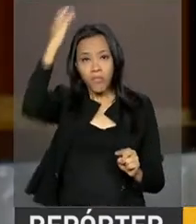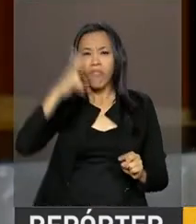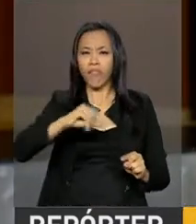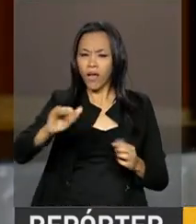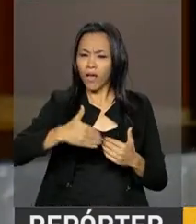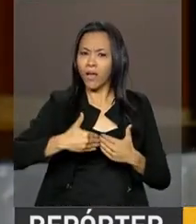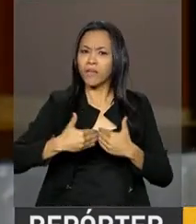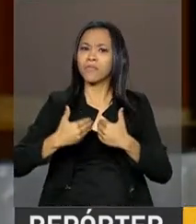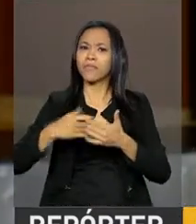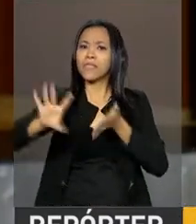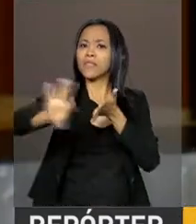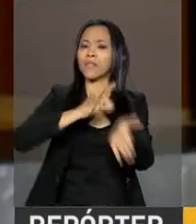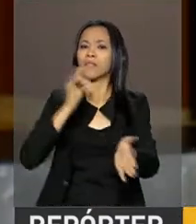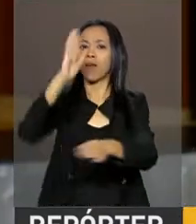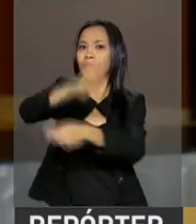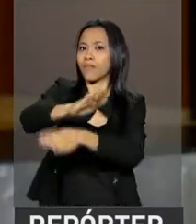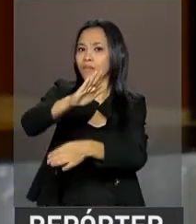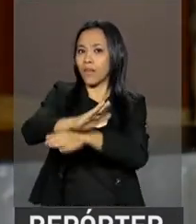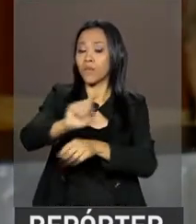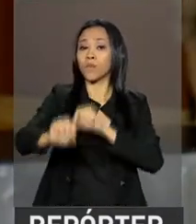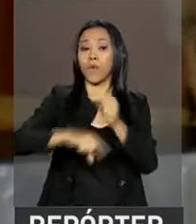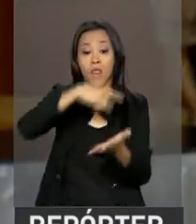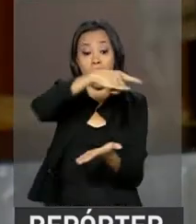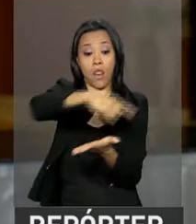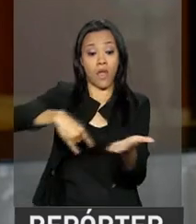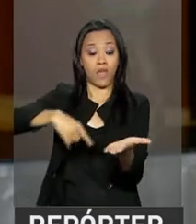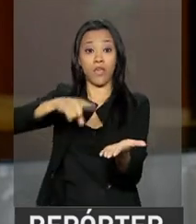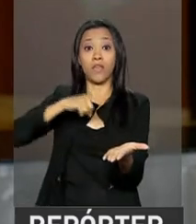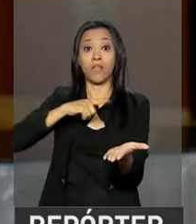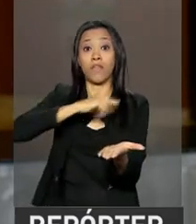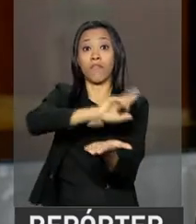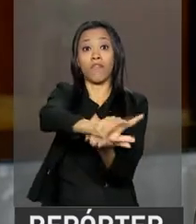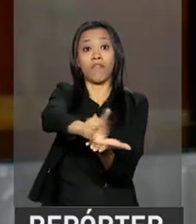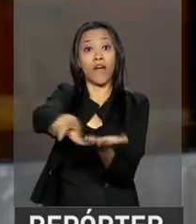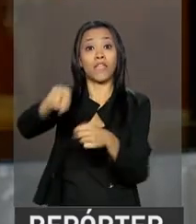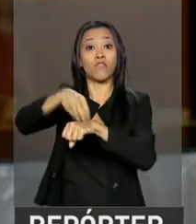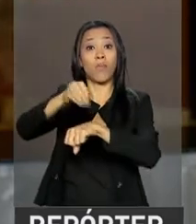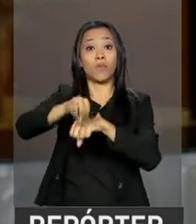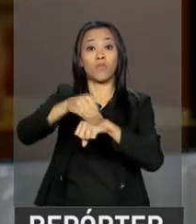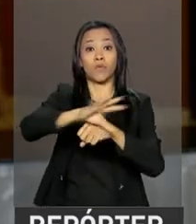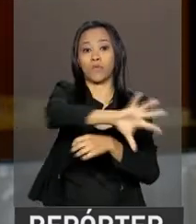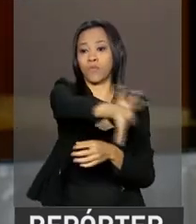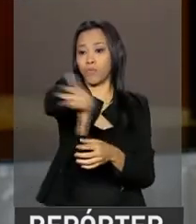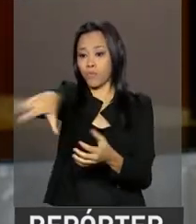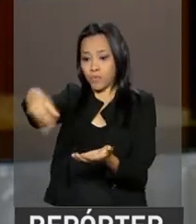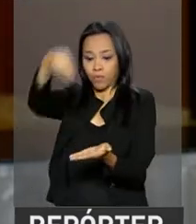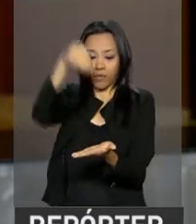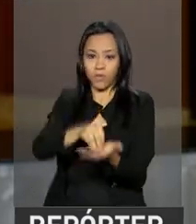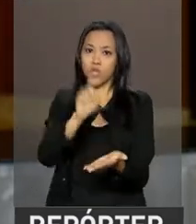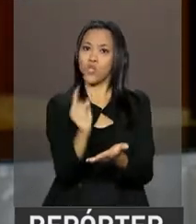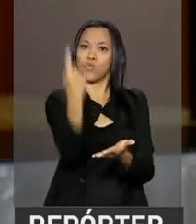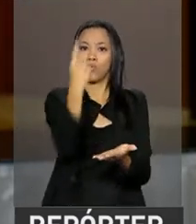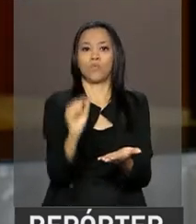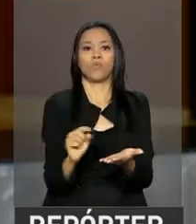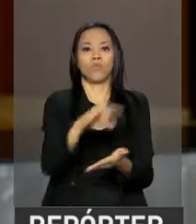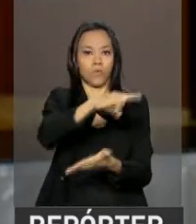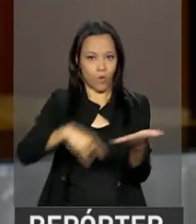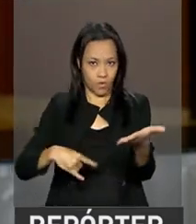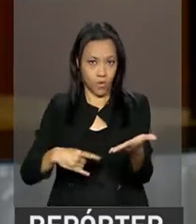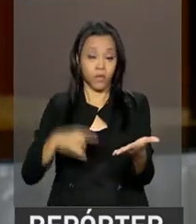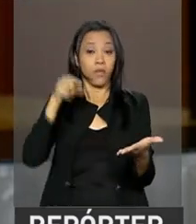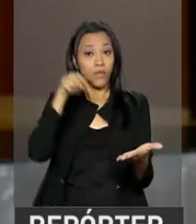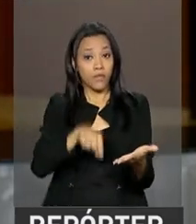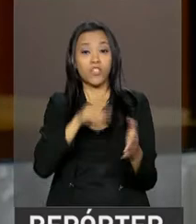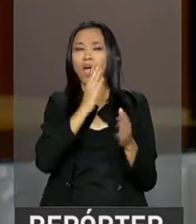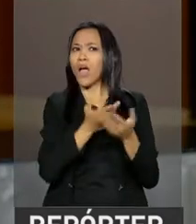começo da tarde além do documento único de identificação do cidadão essa lei foi aprovada pelo congresso nacional concluiu a apresentação